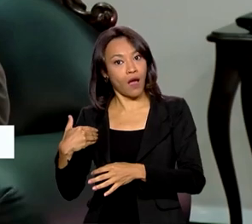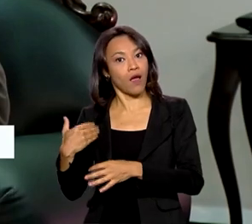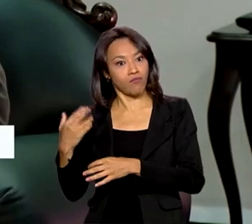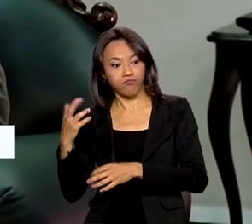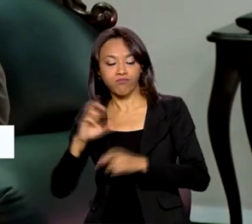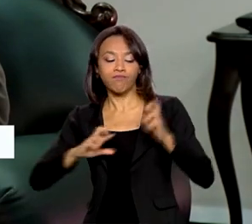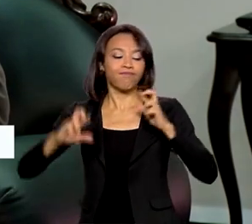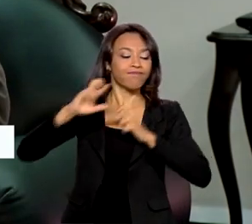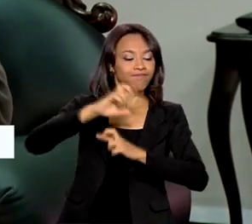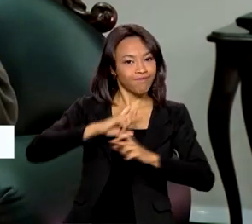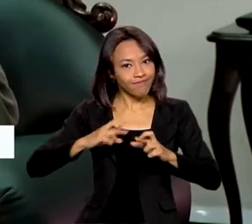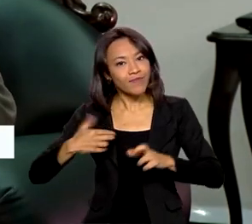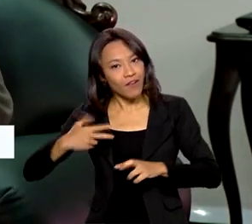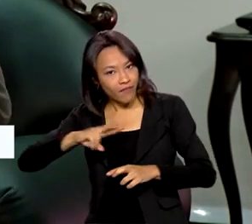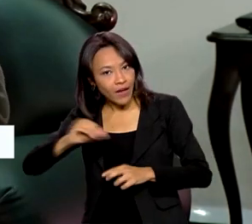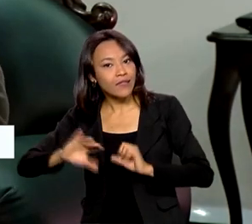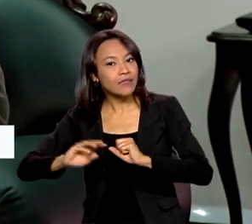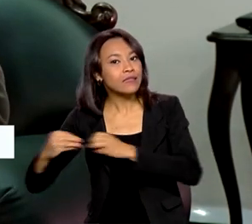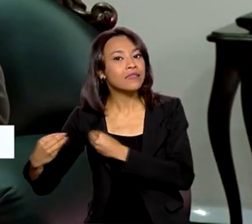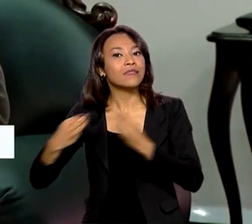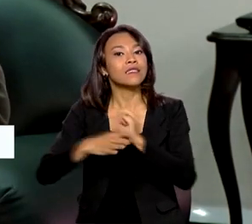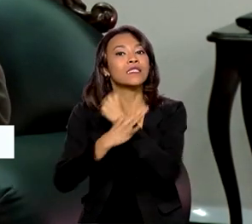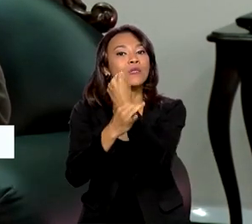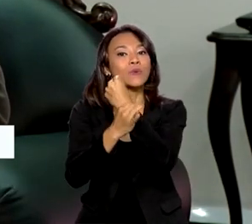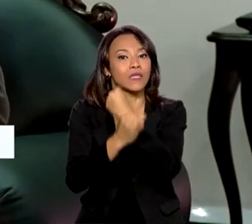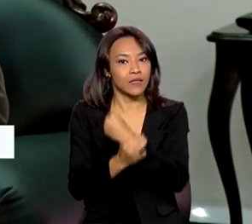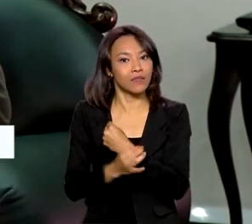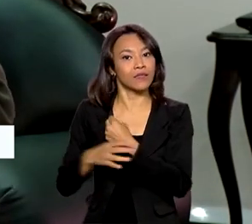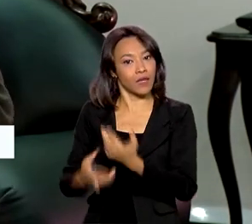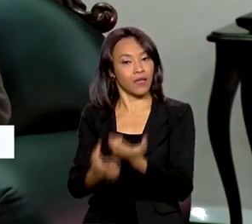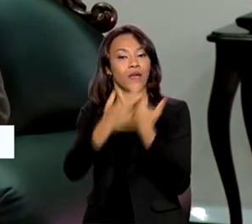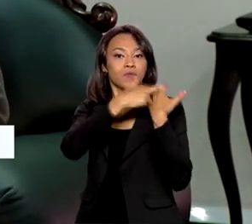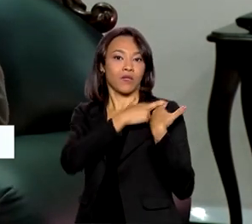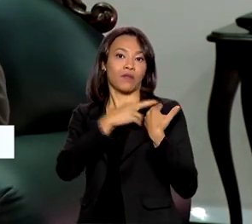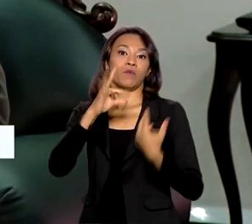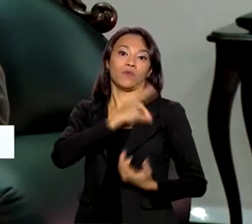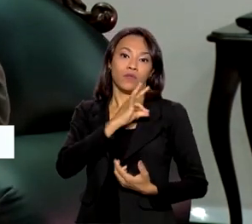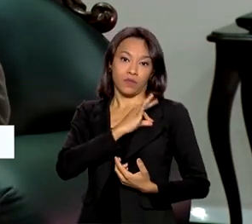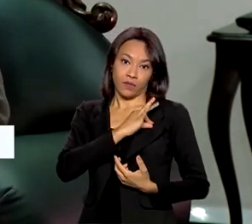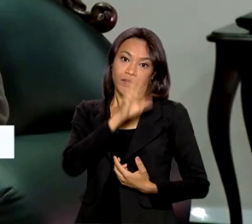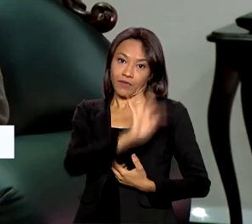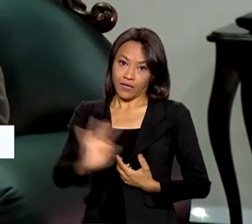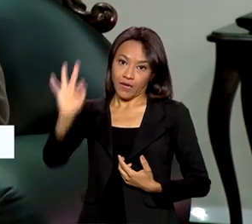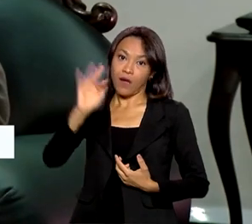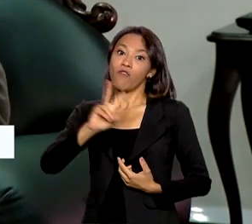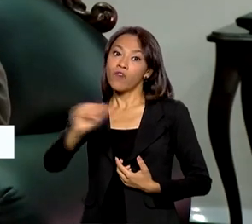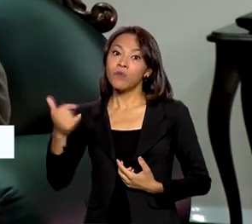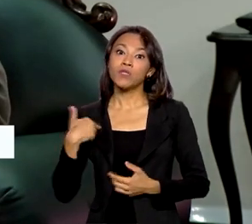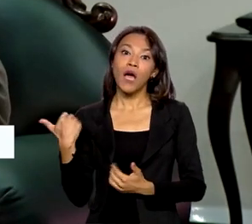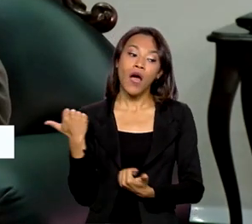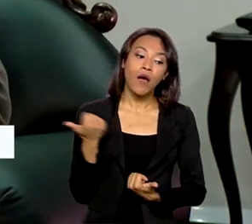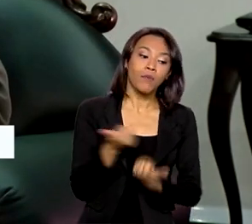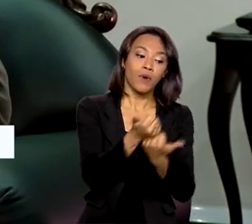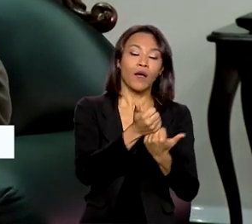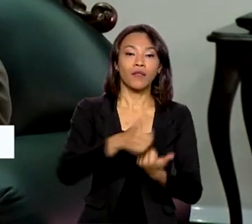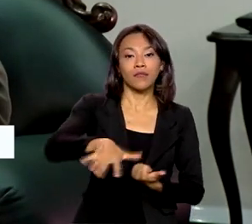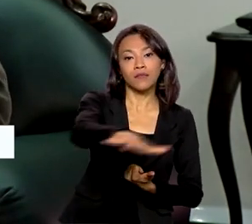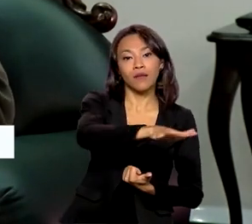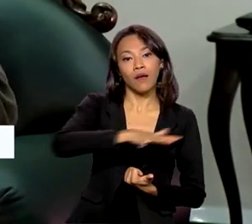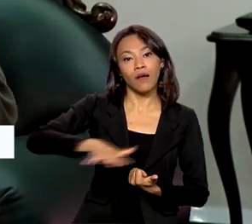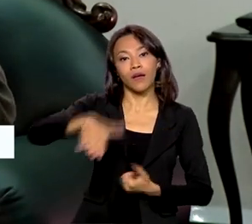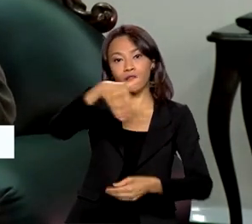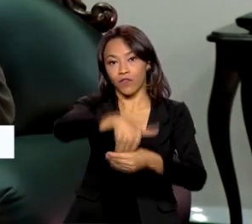nisso a segurança da eleição fica a cargo da Polícia Federal nós estaremos aí fiscalizando a estaremos ajudando no processo eleitoral